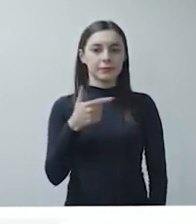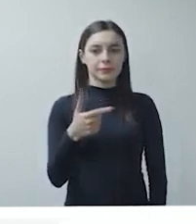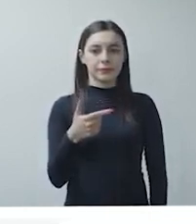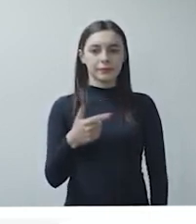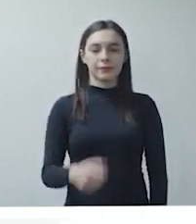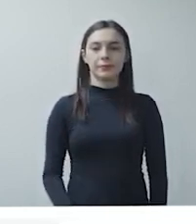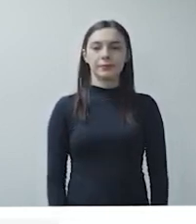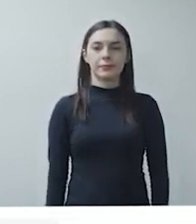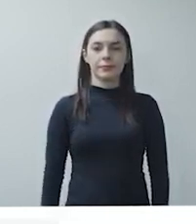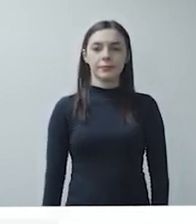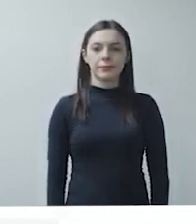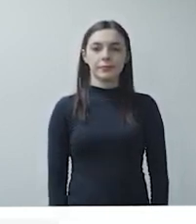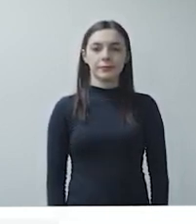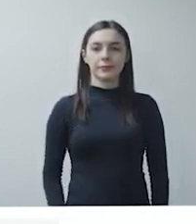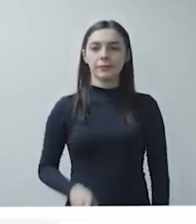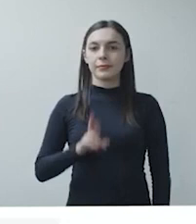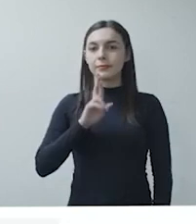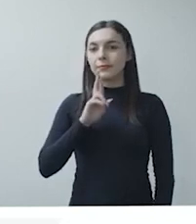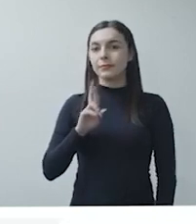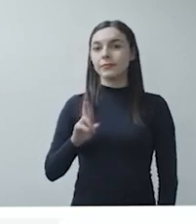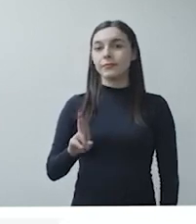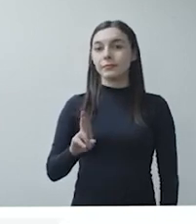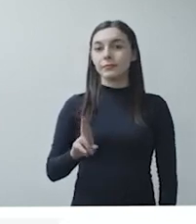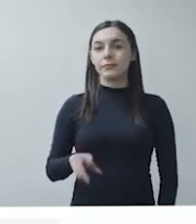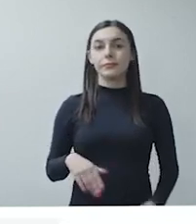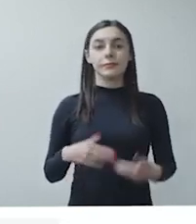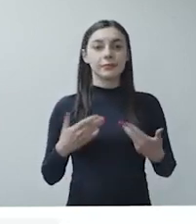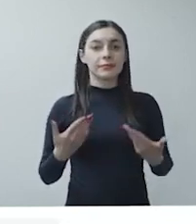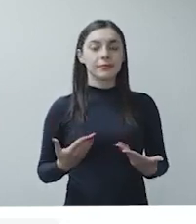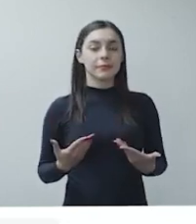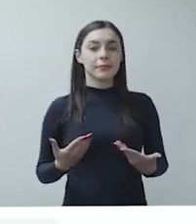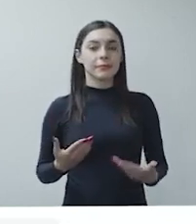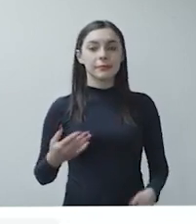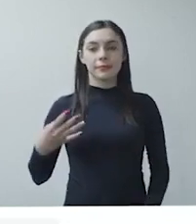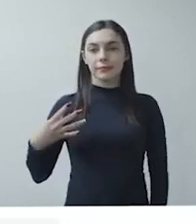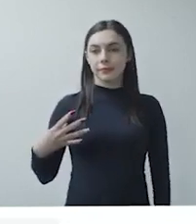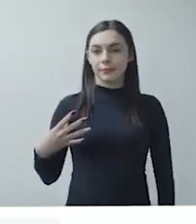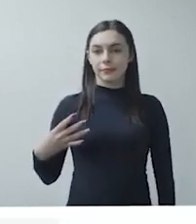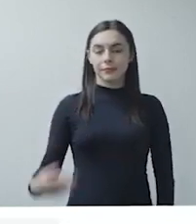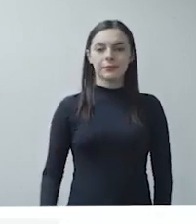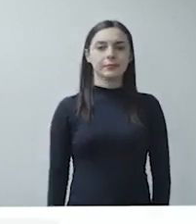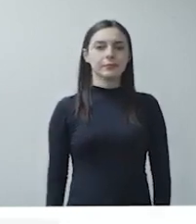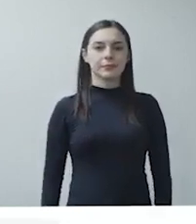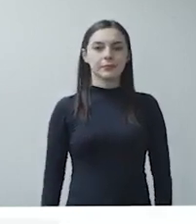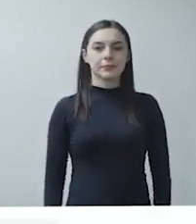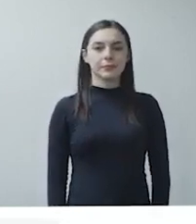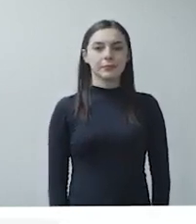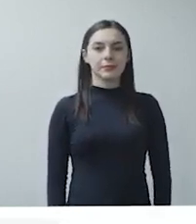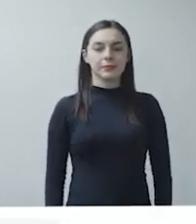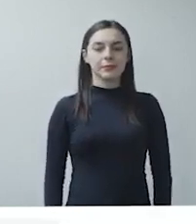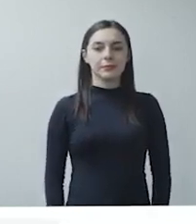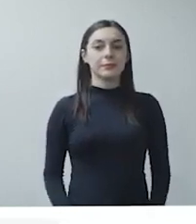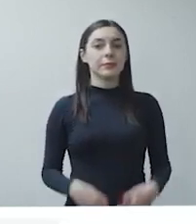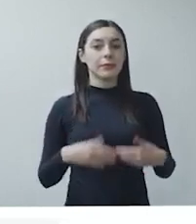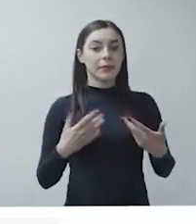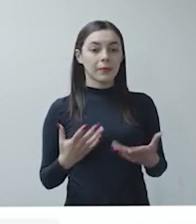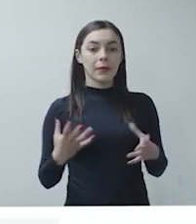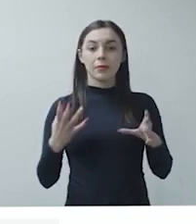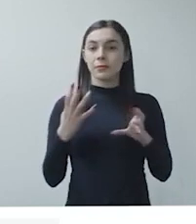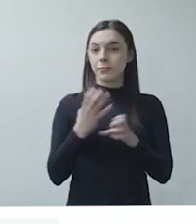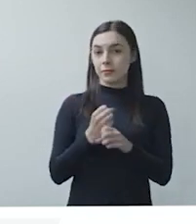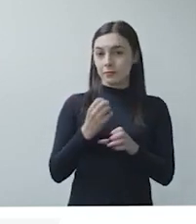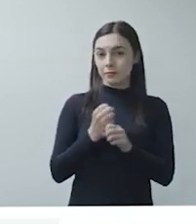2 é igual a 4. Então, esta é a operação